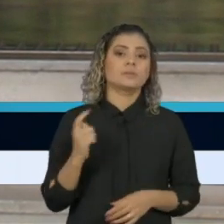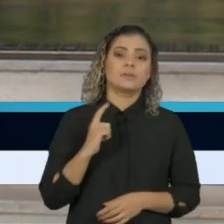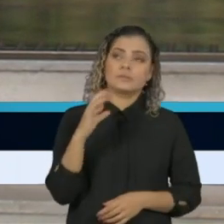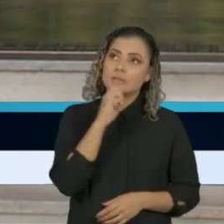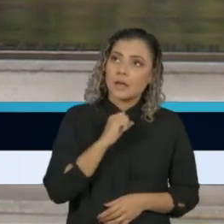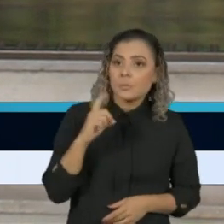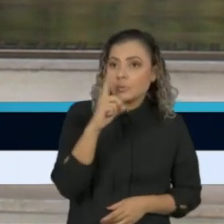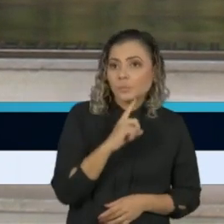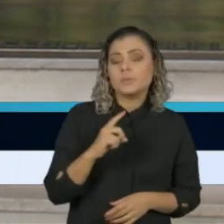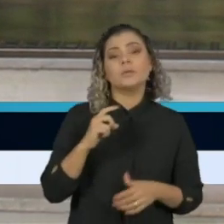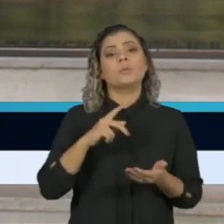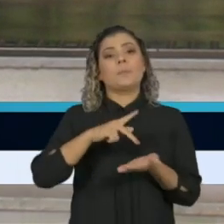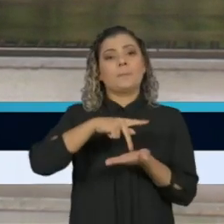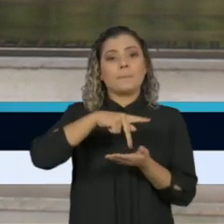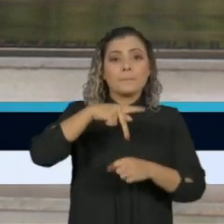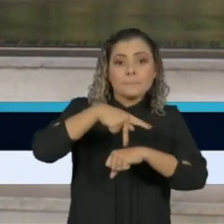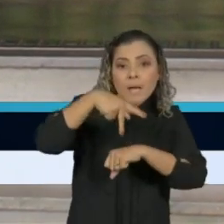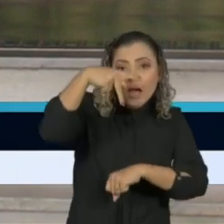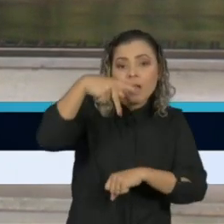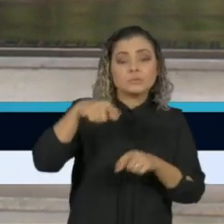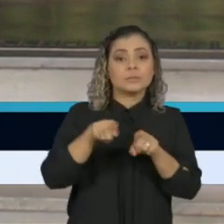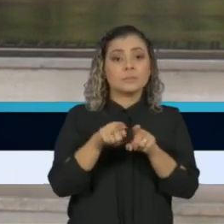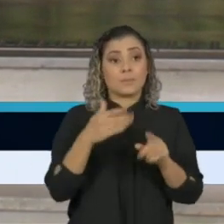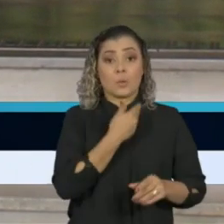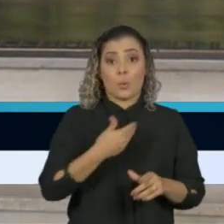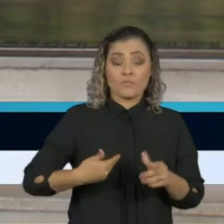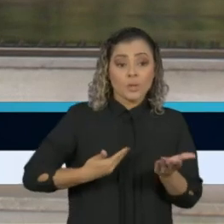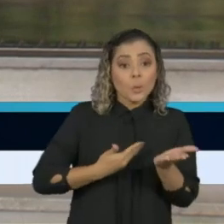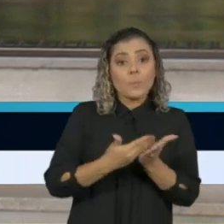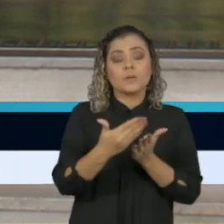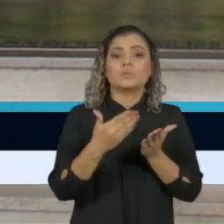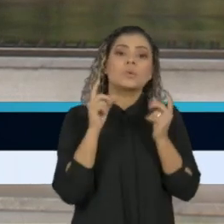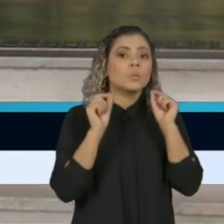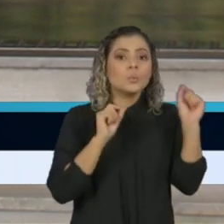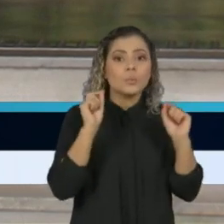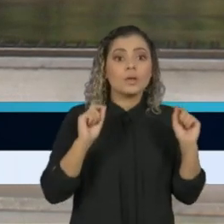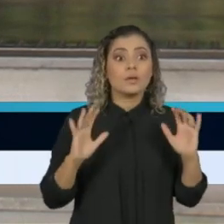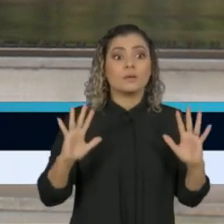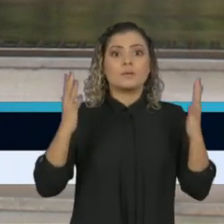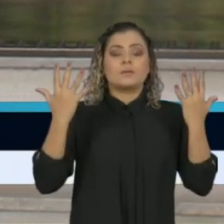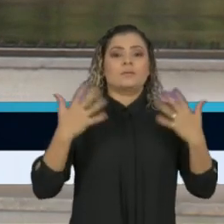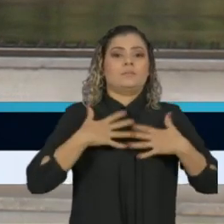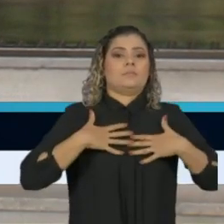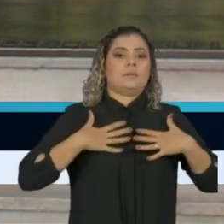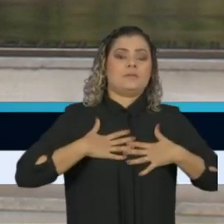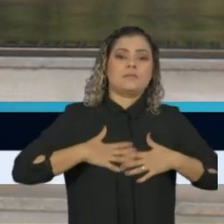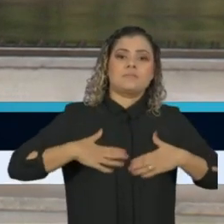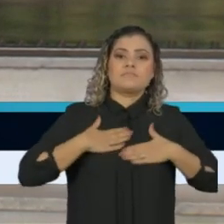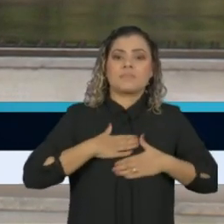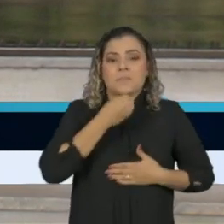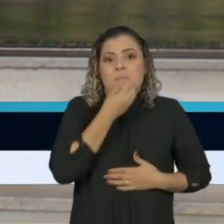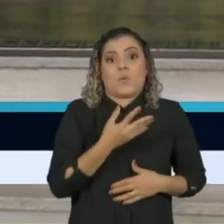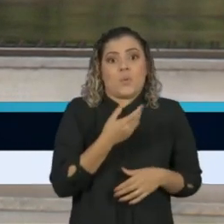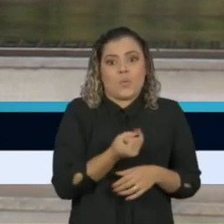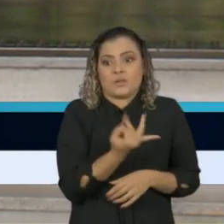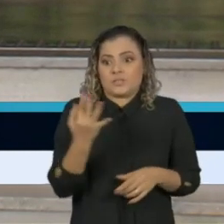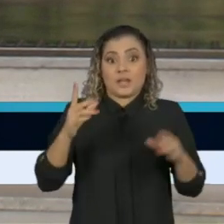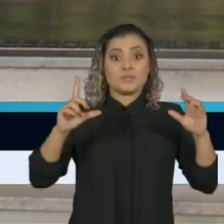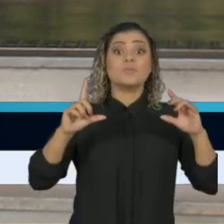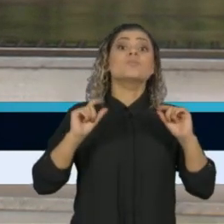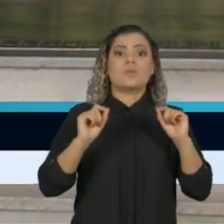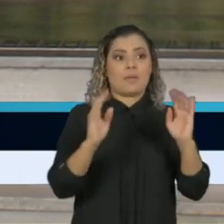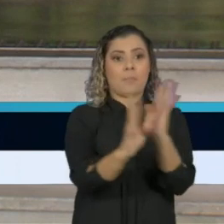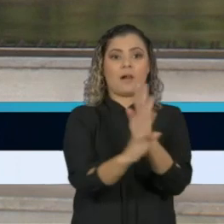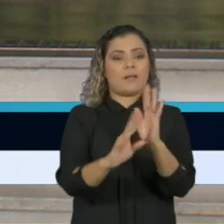a Páscoa, o governo comemorou os números, só que segunda-feira, nitidamente, já tinha um movimento muito grande nas